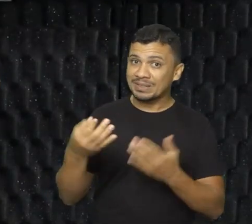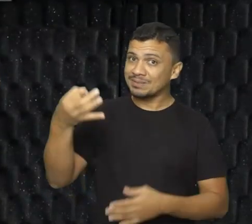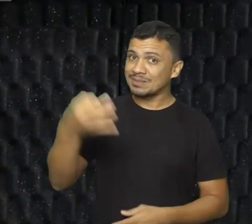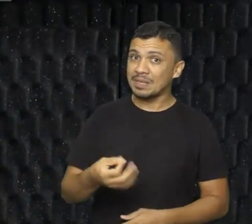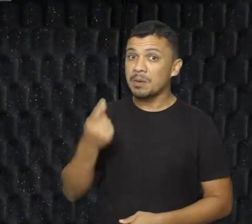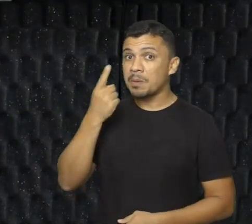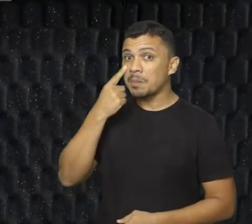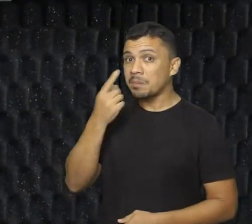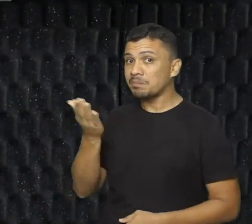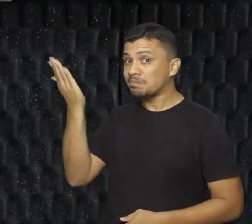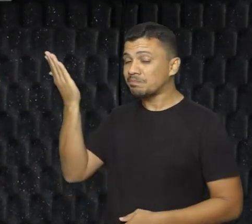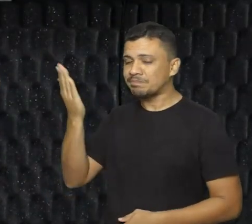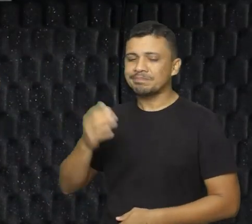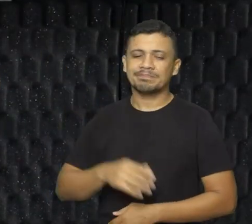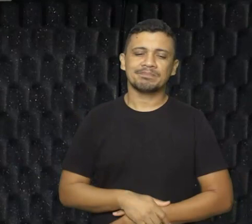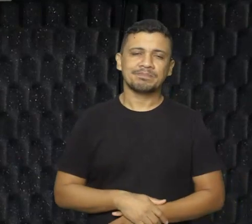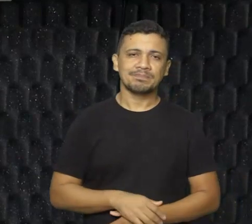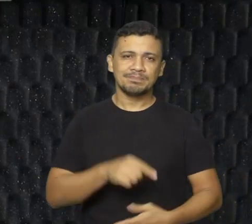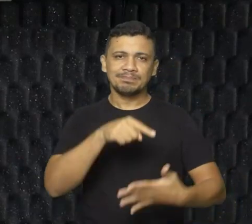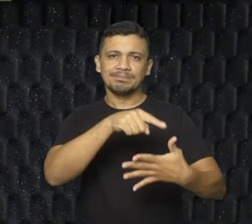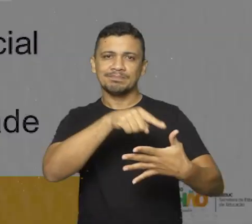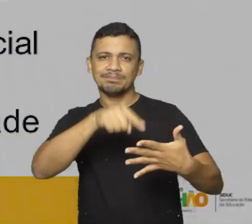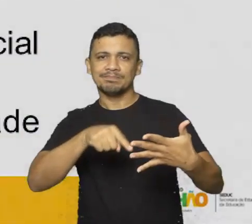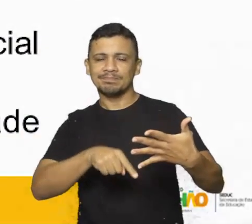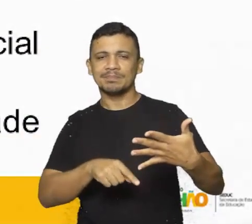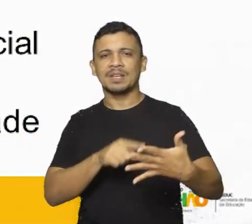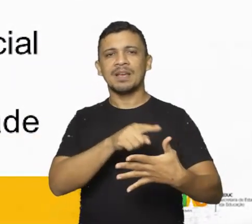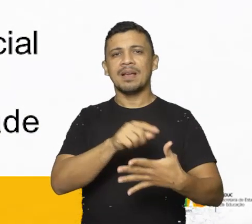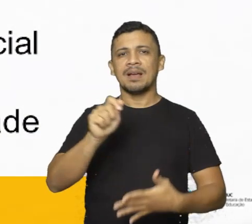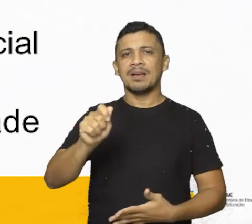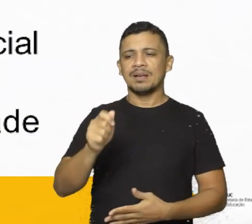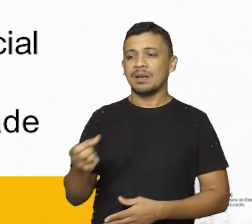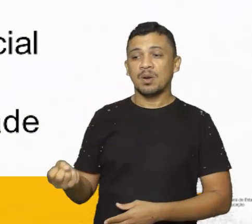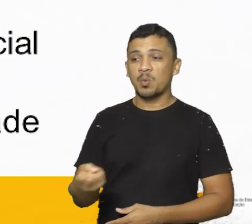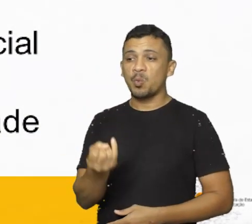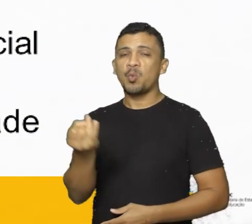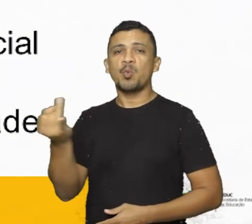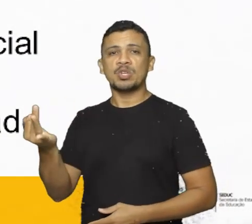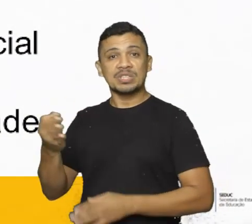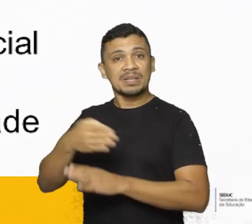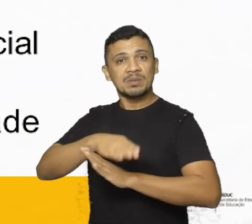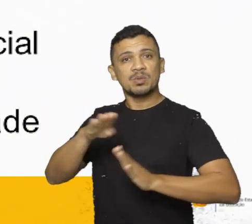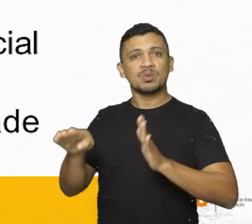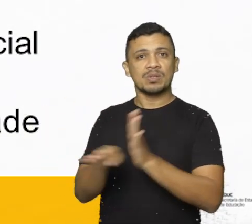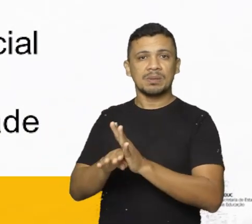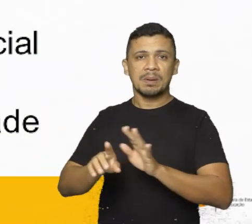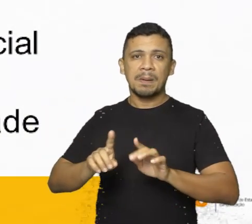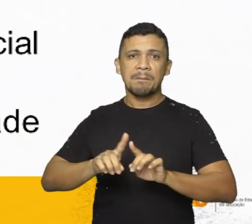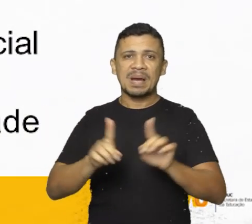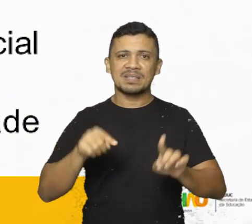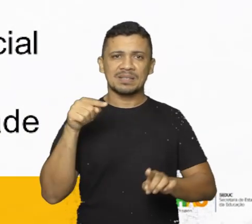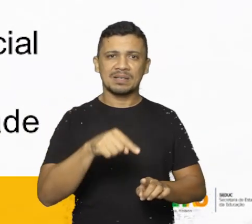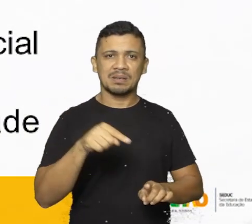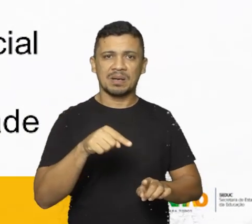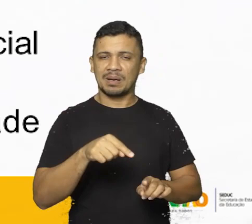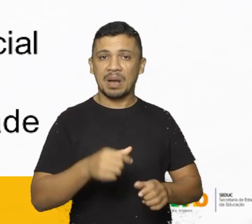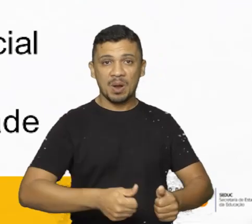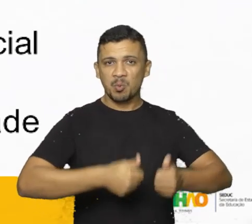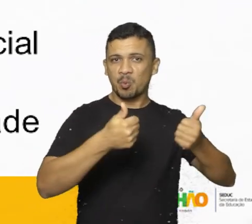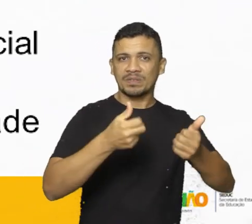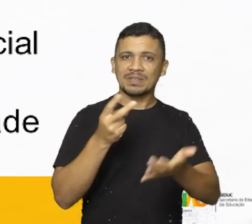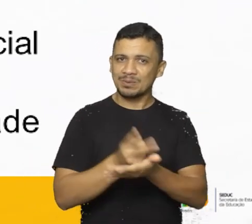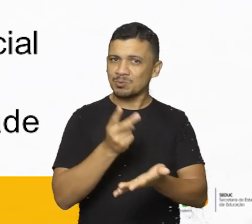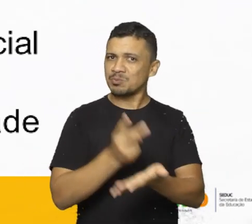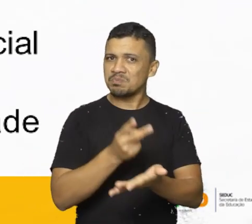para as alternativas. Letra A quantidade total, mas não a qualidade de água disponível no planeta. Veja,